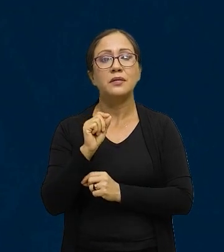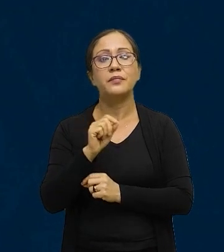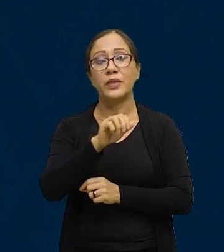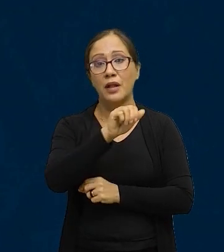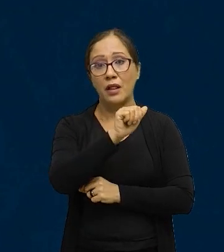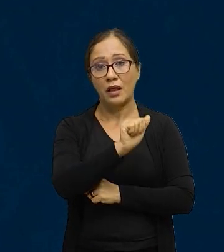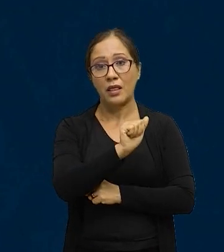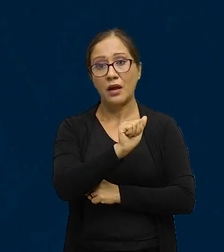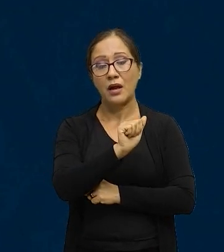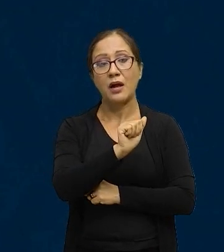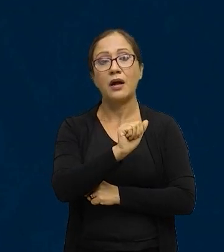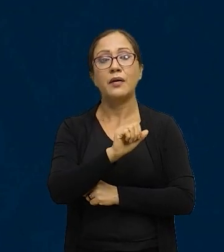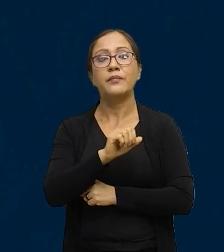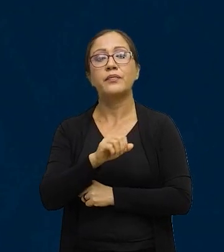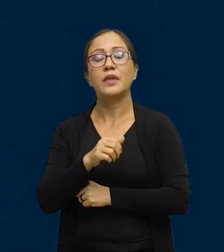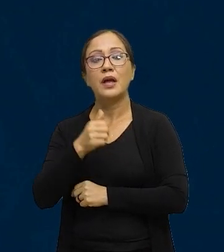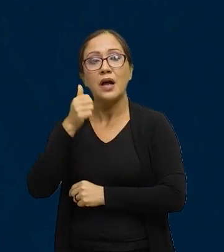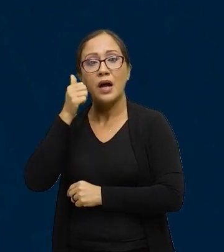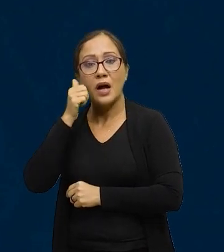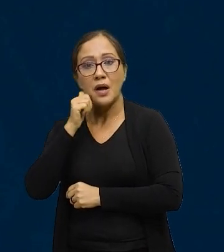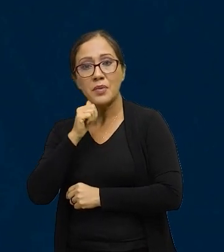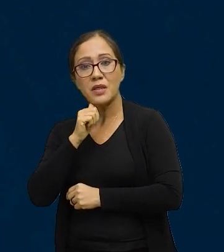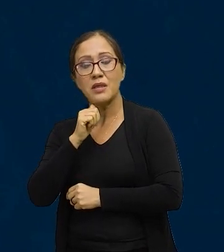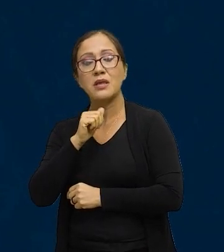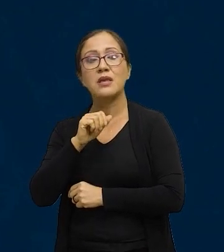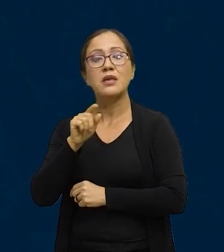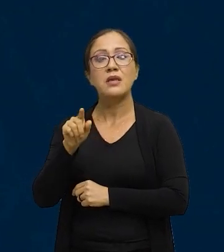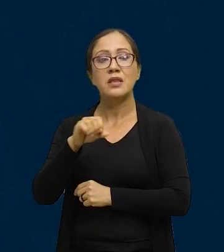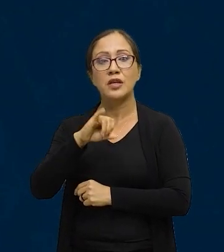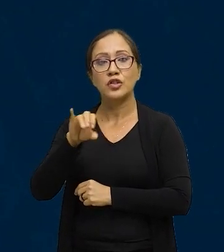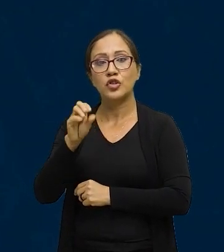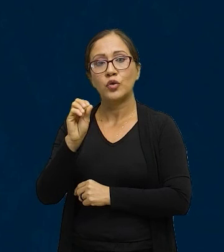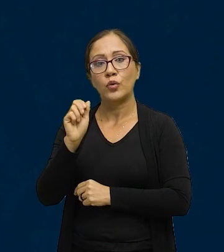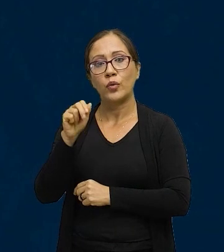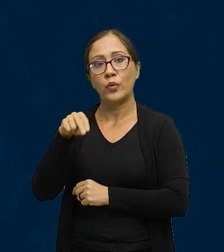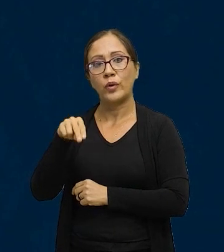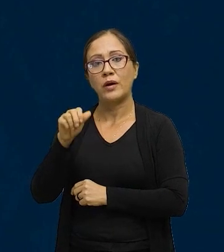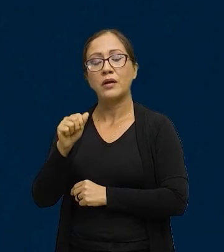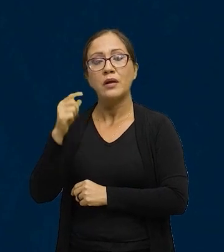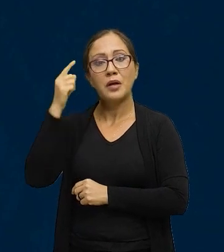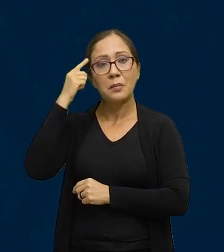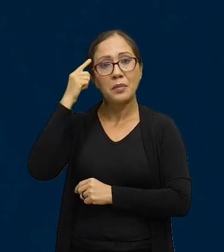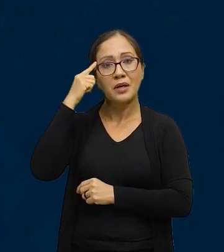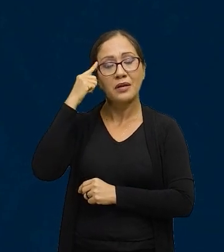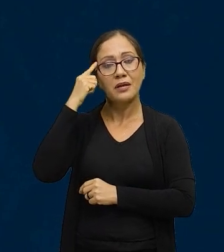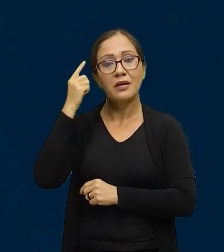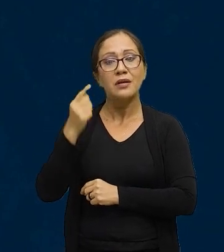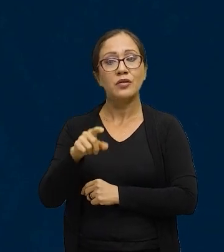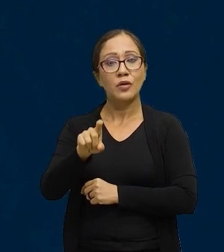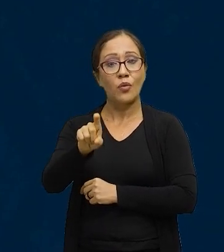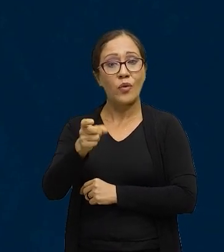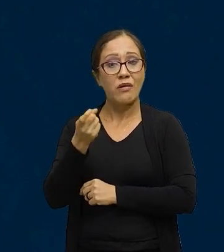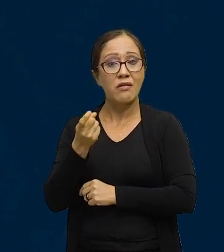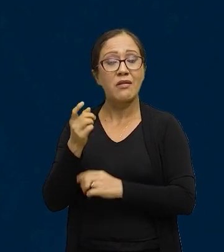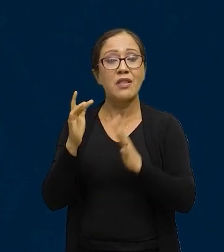A. Joana pensa que seu ex-namorado é maluco e que Gabi não sabia